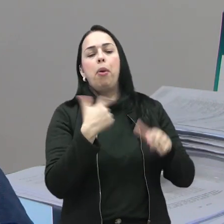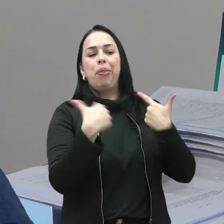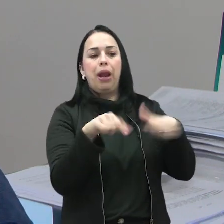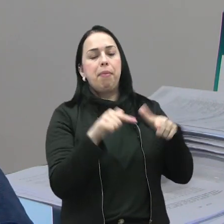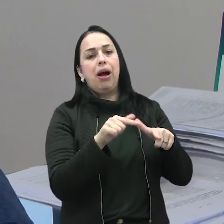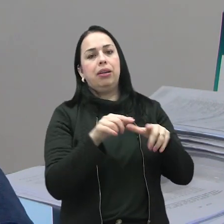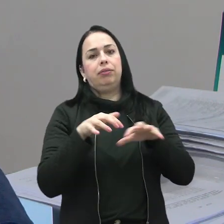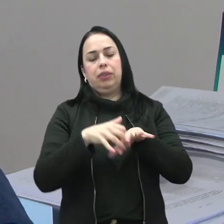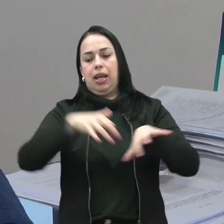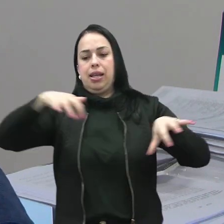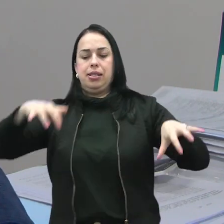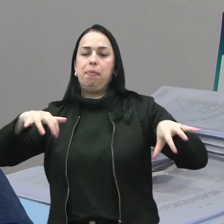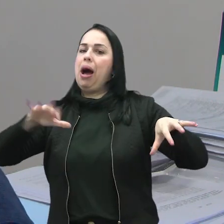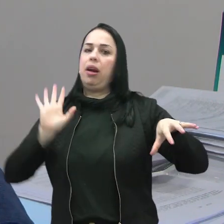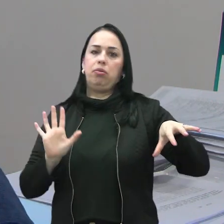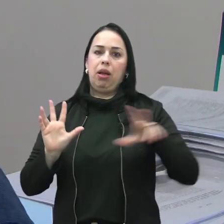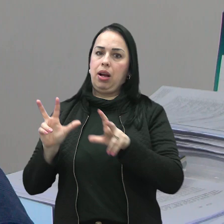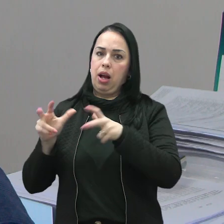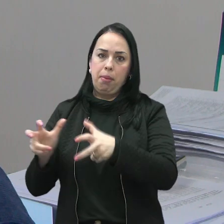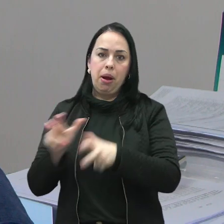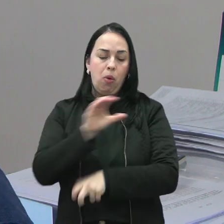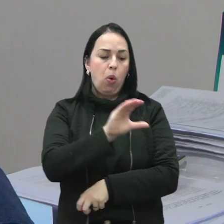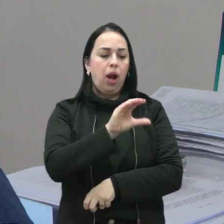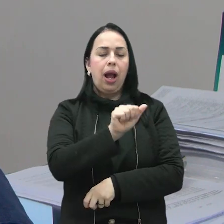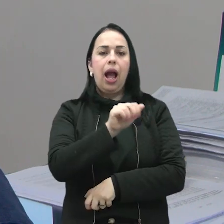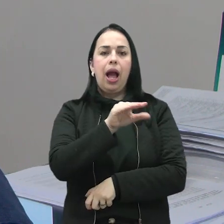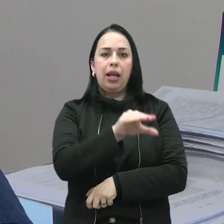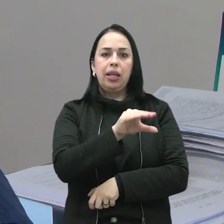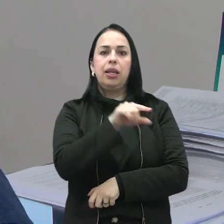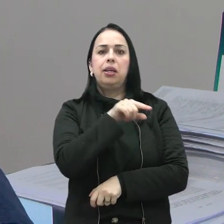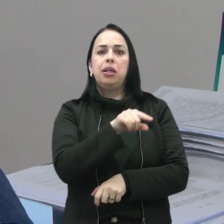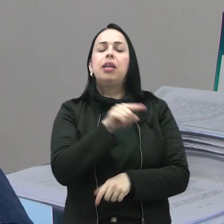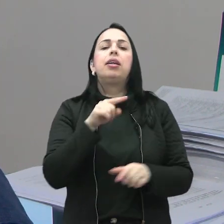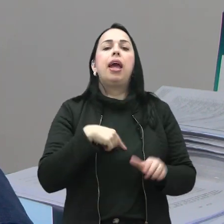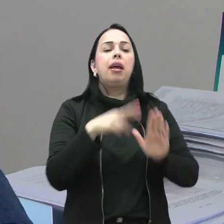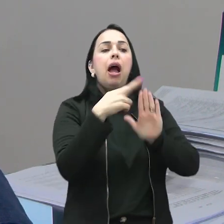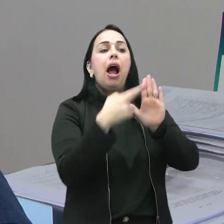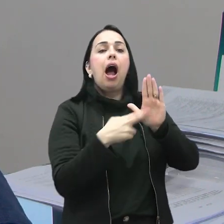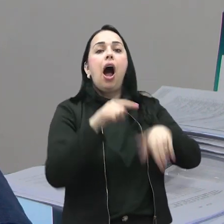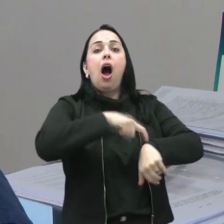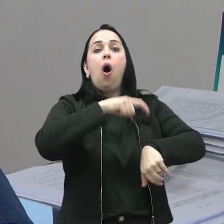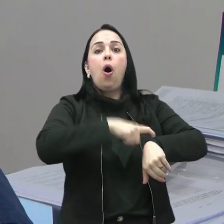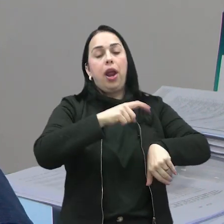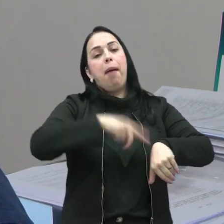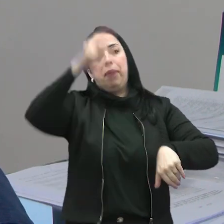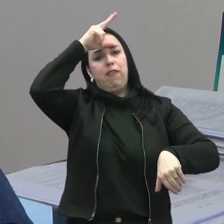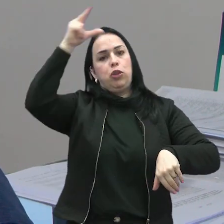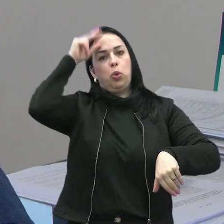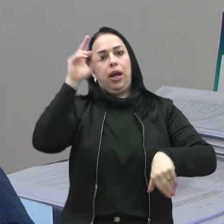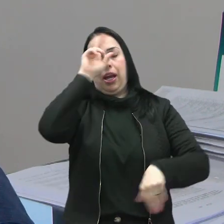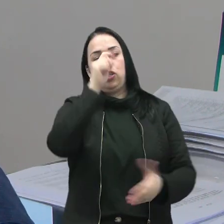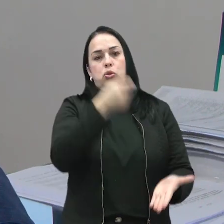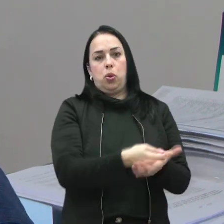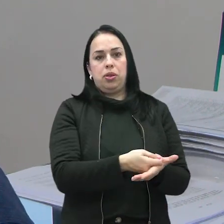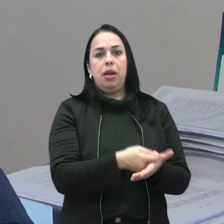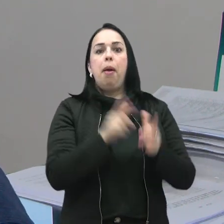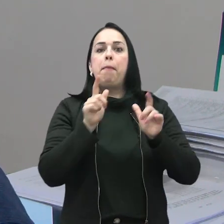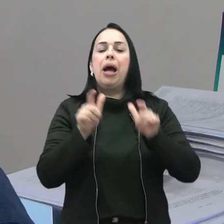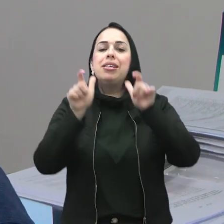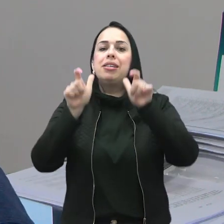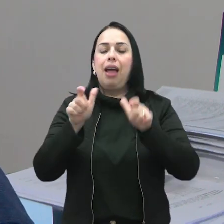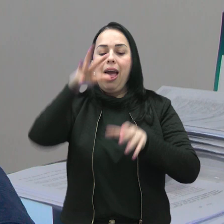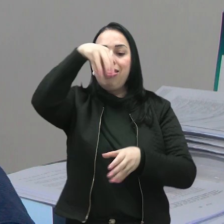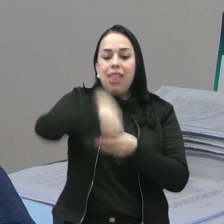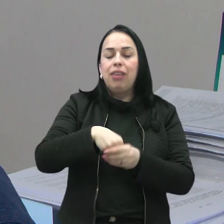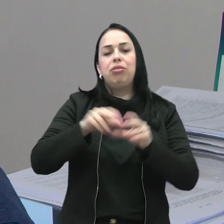e a forma de funcionar não está atrelado às sessões, quer sejam ordinárias ou extraordinárias. Quem disciplina o horário de funcionamento do CAC é a Prefeitura,